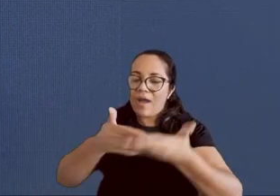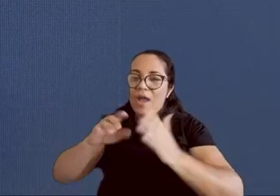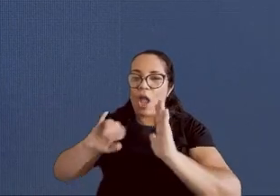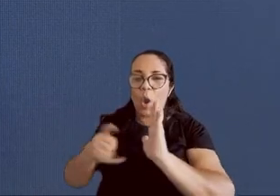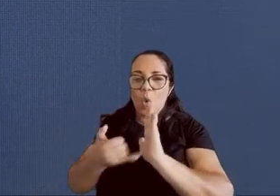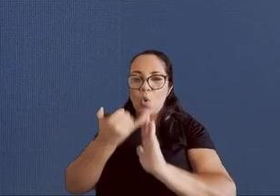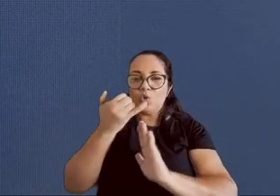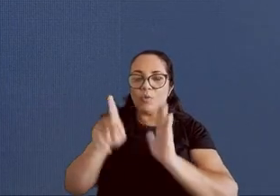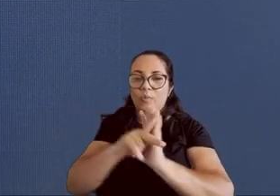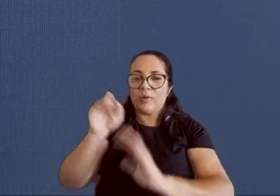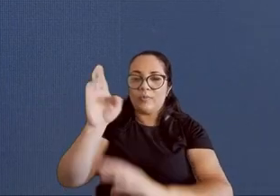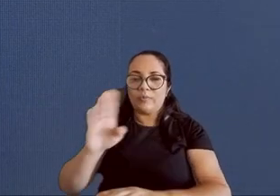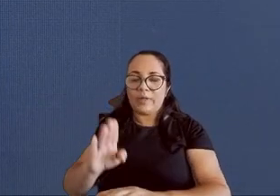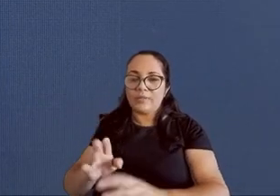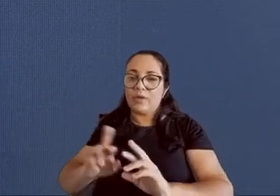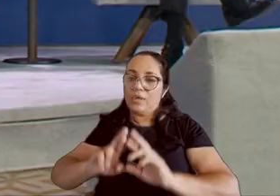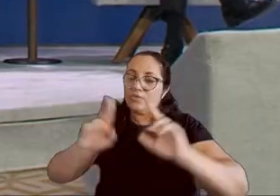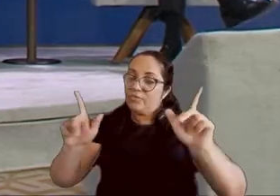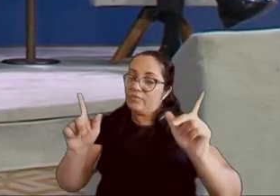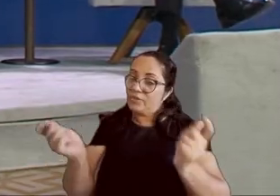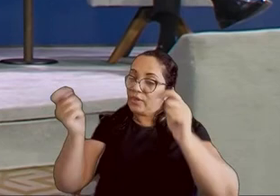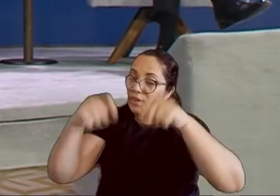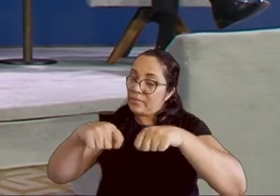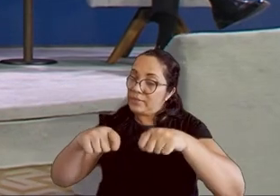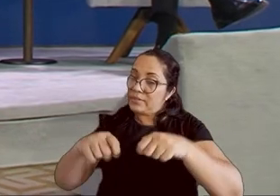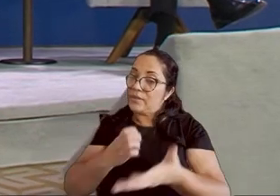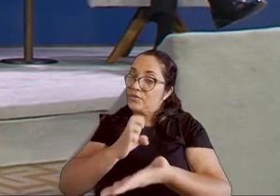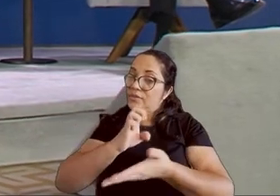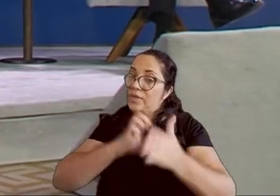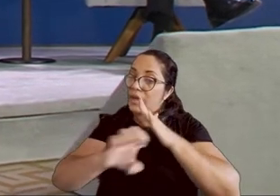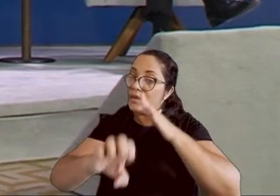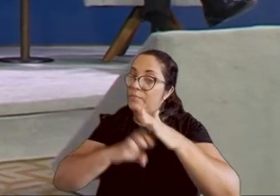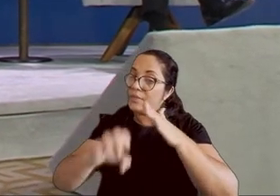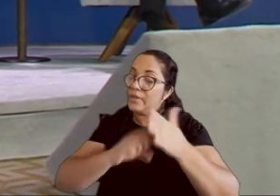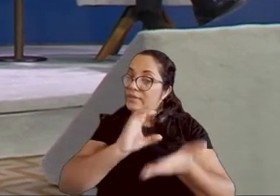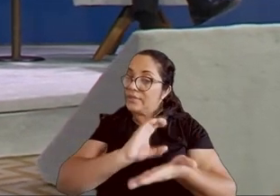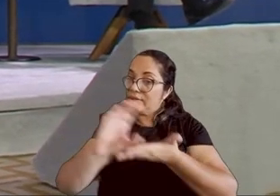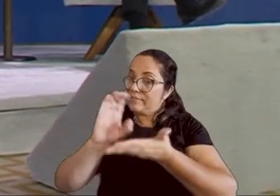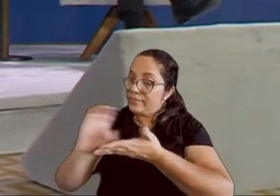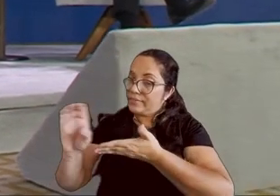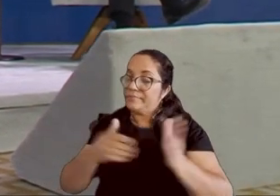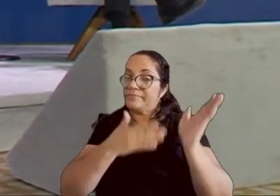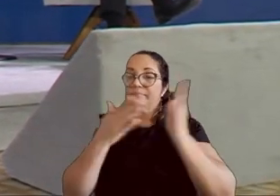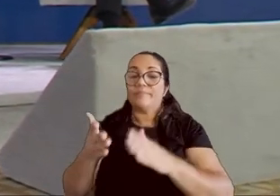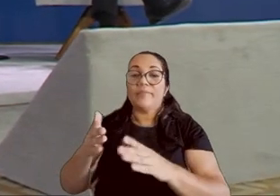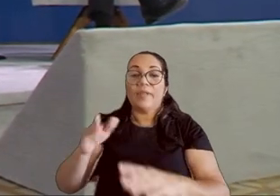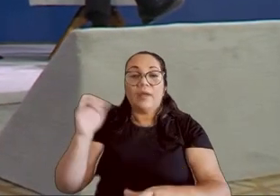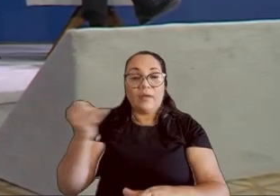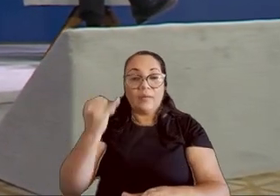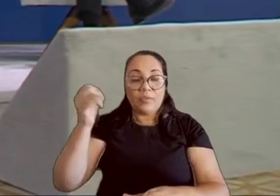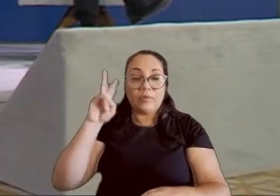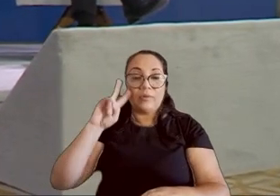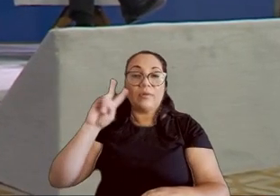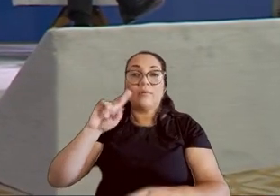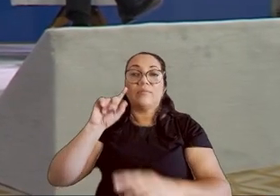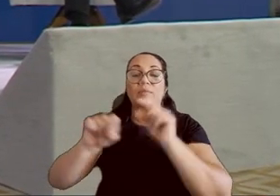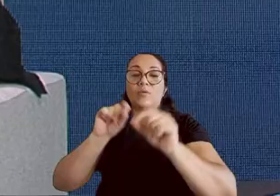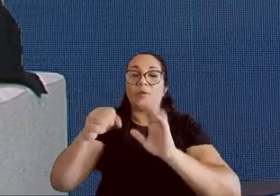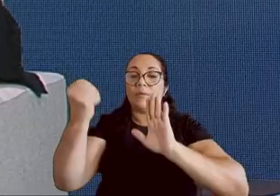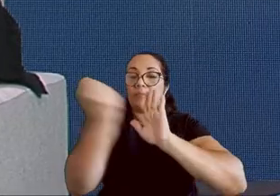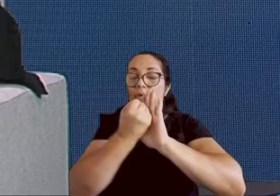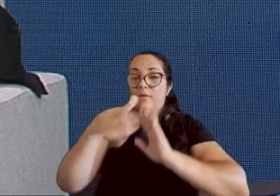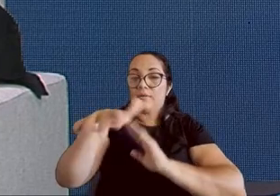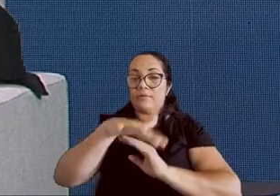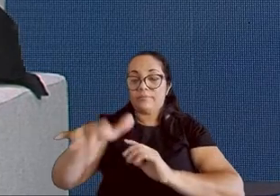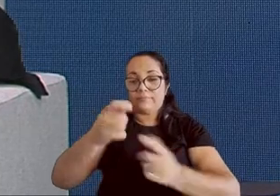pelos prédios de crédito do emissor É acho que é importante lembrar que a marcação a mercado ela não deveria ser parte da decisão de investimento